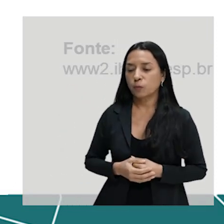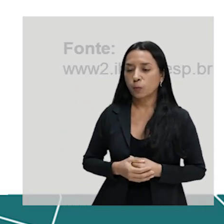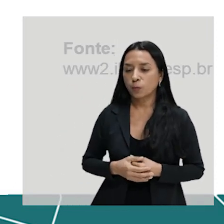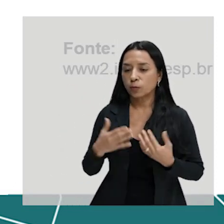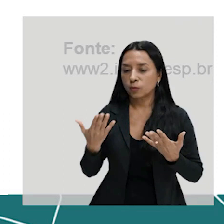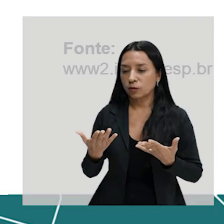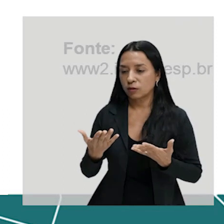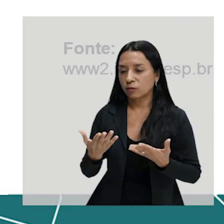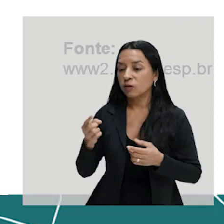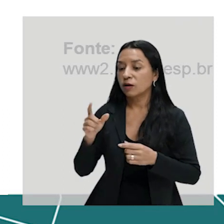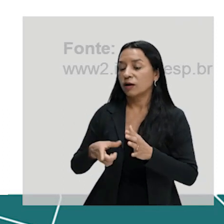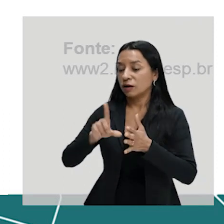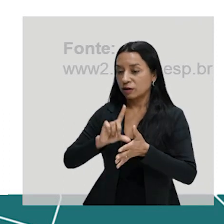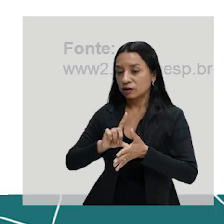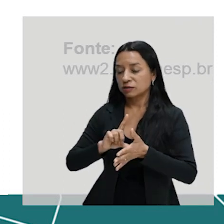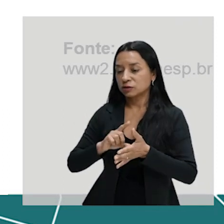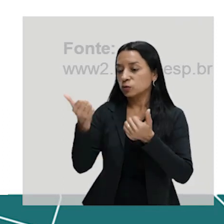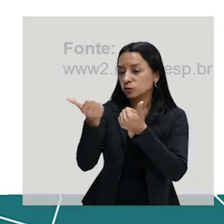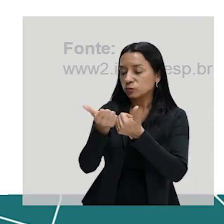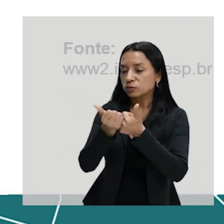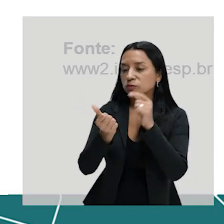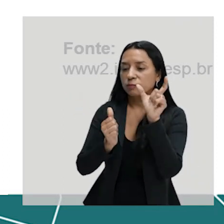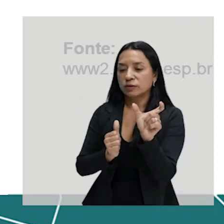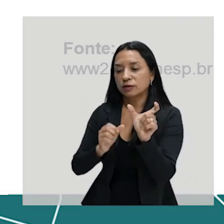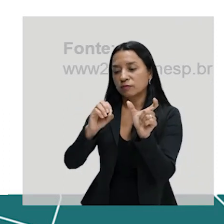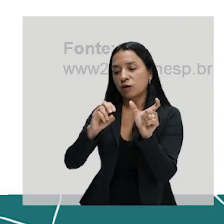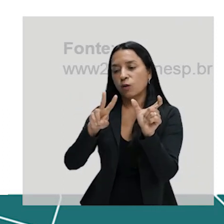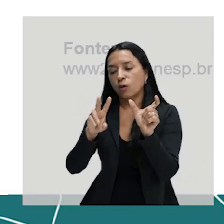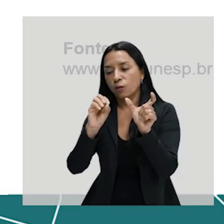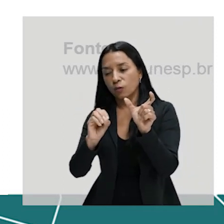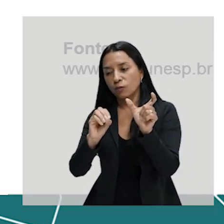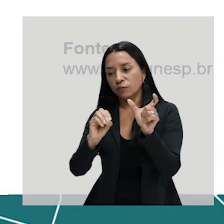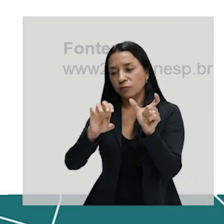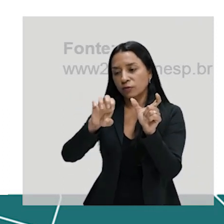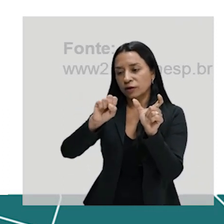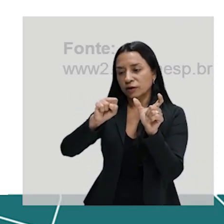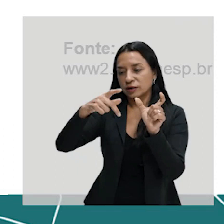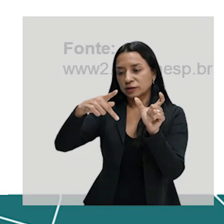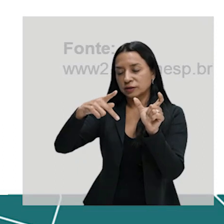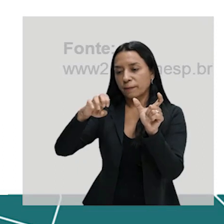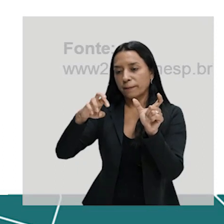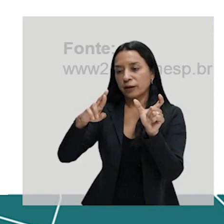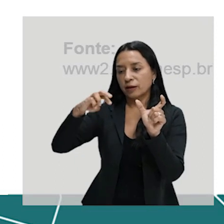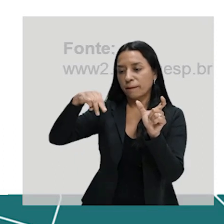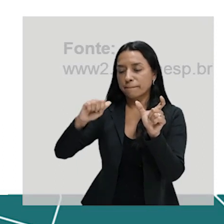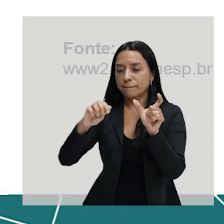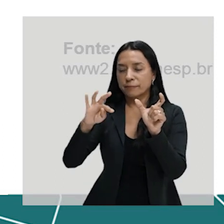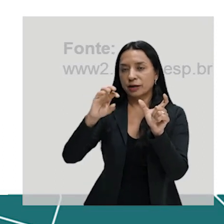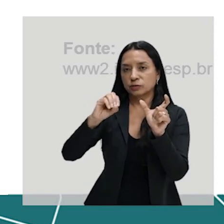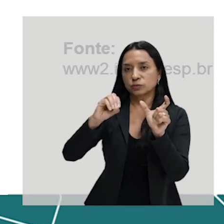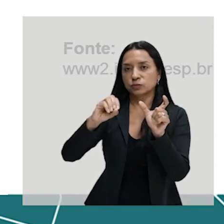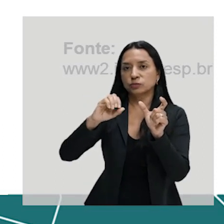lá na ovagênese você vai substituir a palavra ovo por espermato tá por exemplo